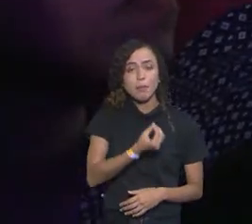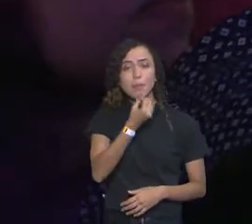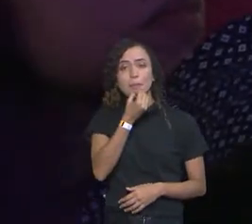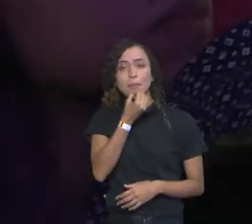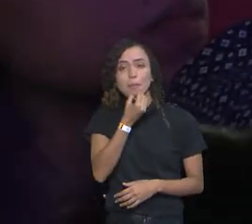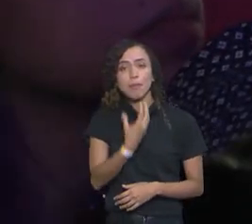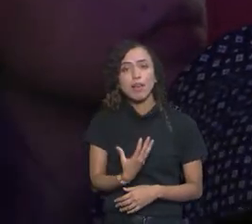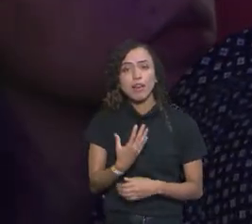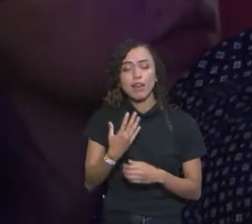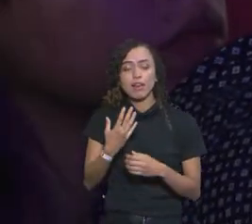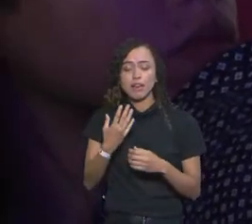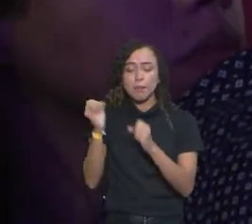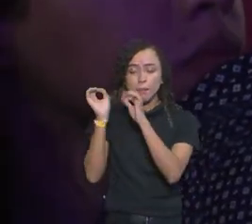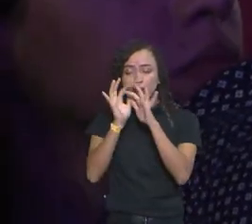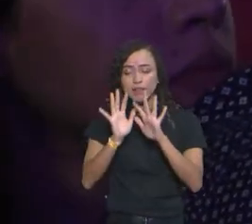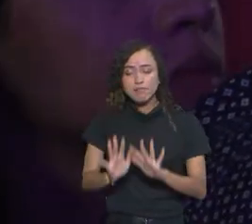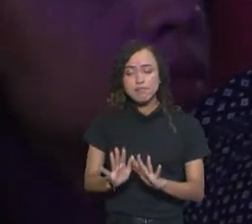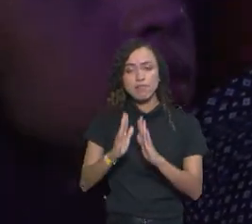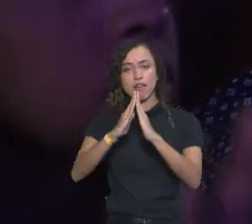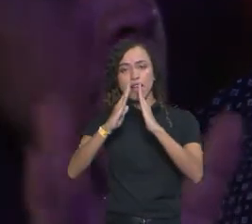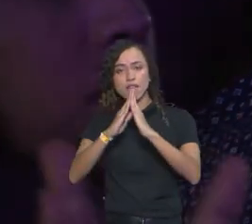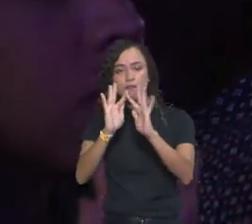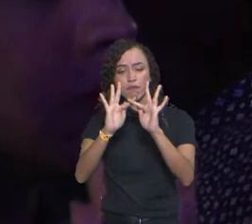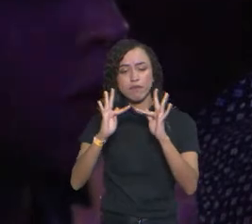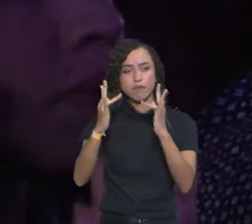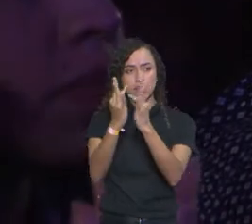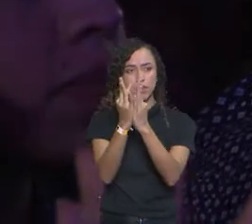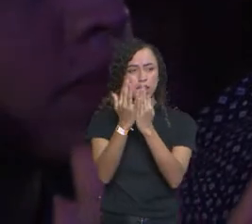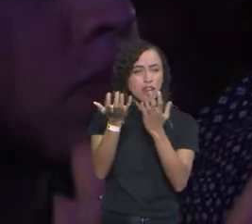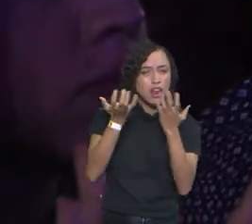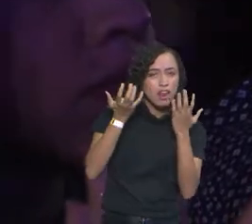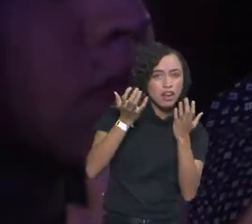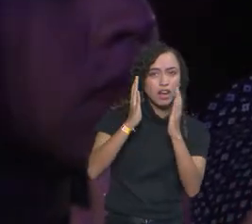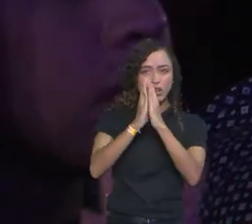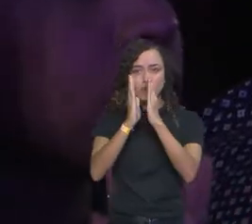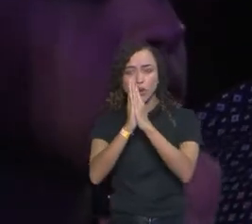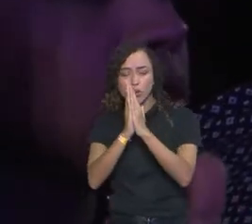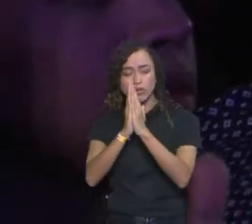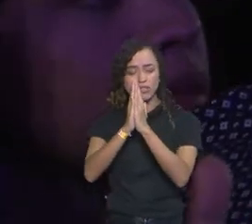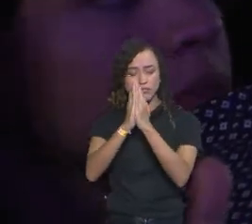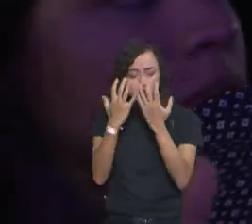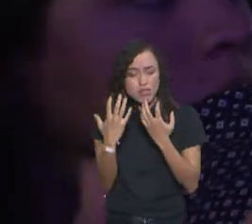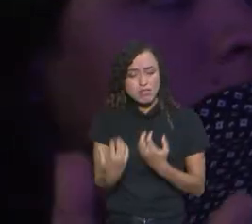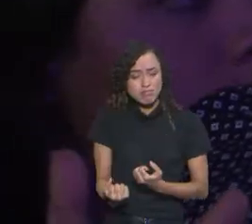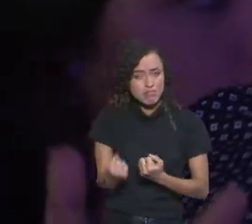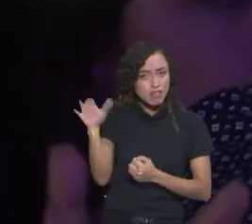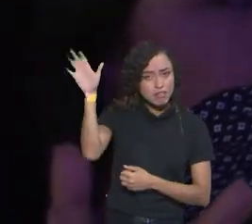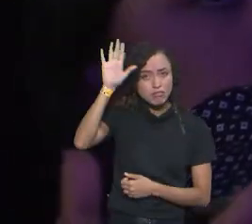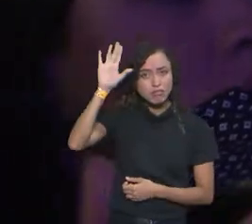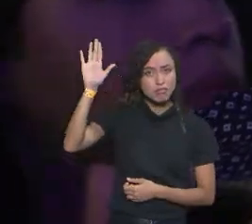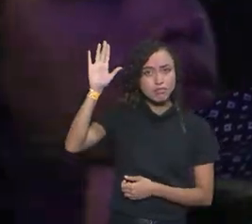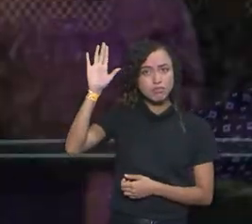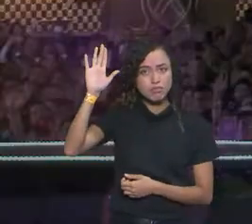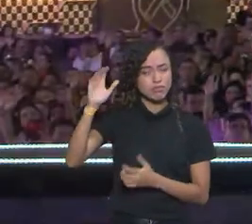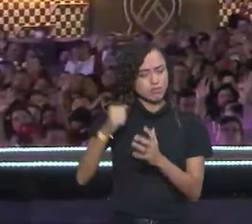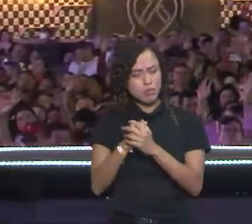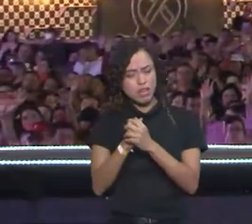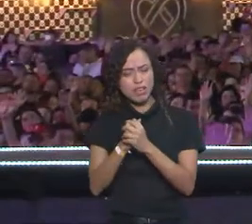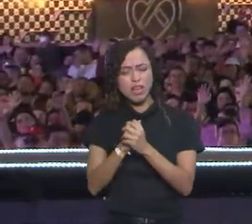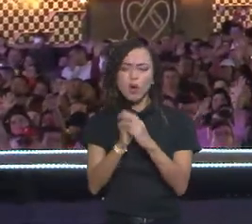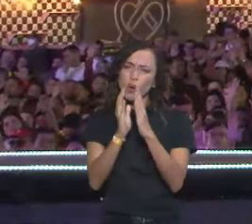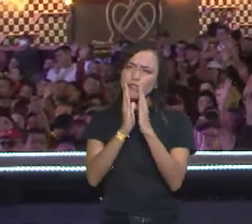sobre a sua família quantos querem receber essa benção Essa oração Amém Oração nunca é demais